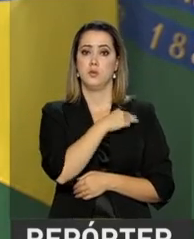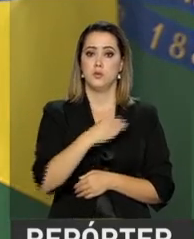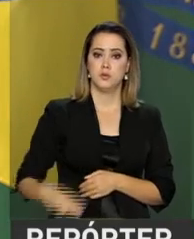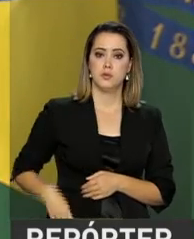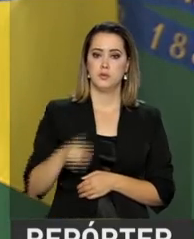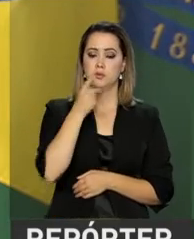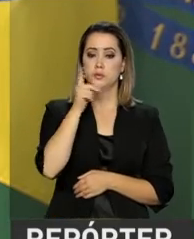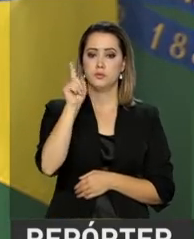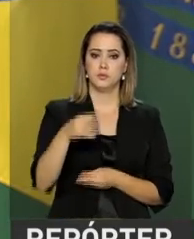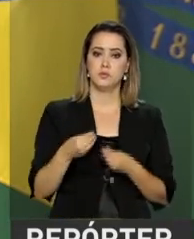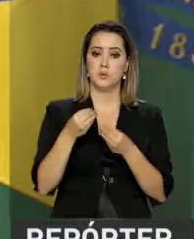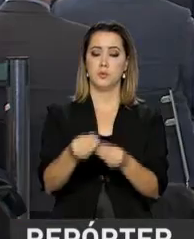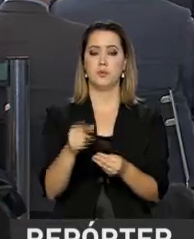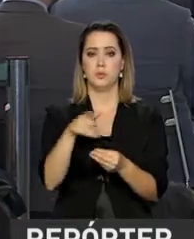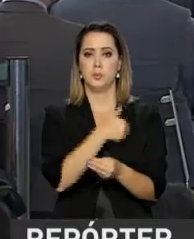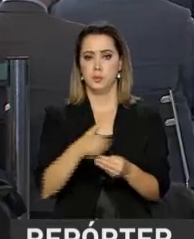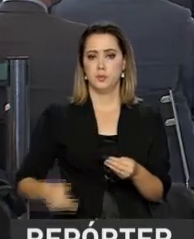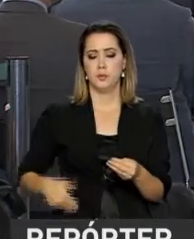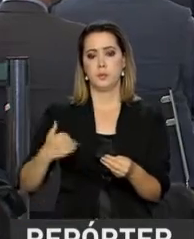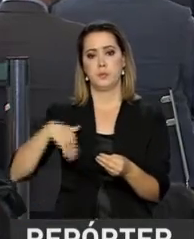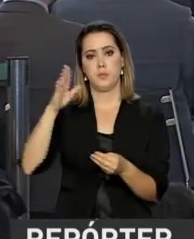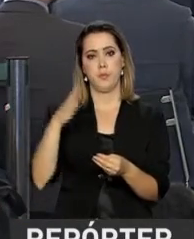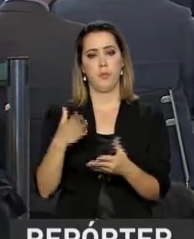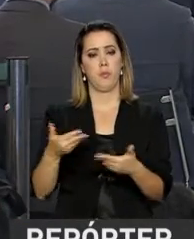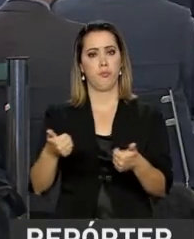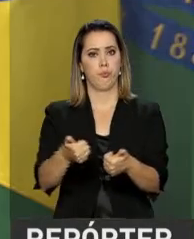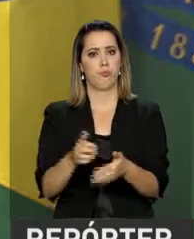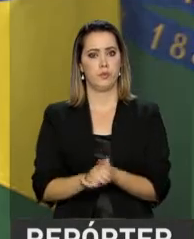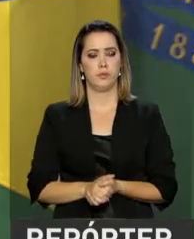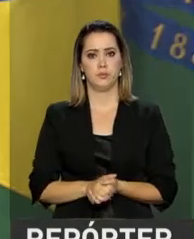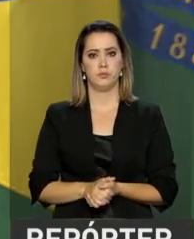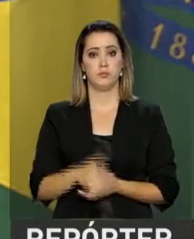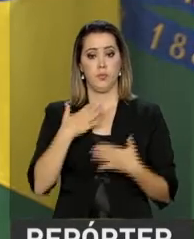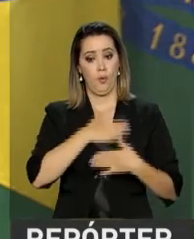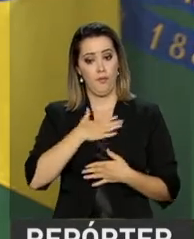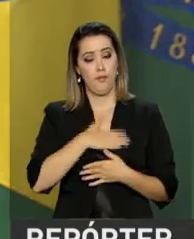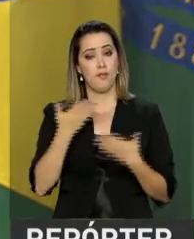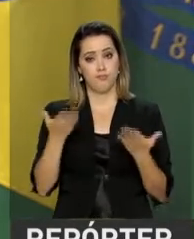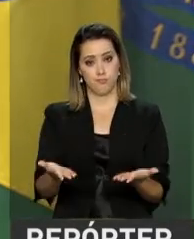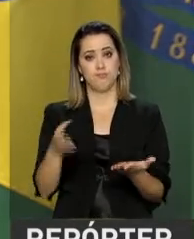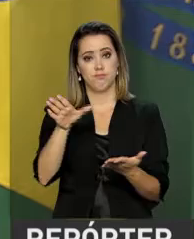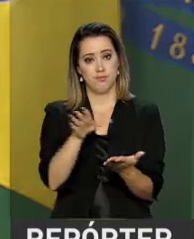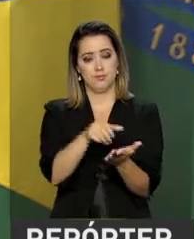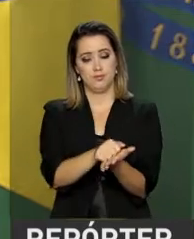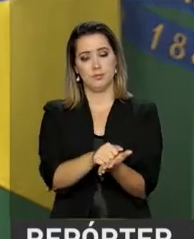esta lei tão traz para o governo mais dinamismo é com grande satisfação que ele tomou posse